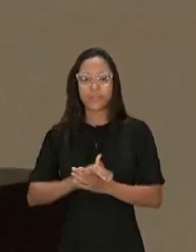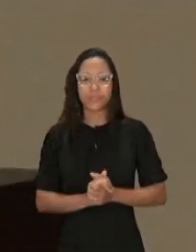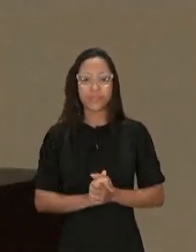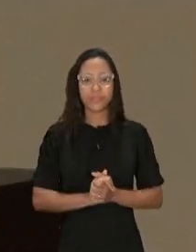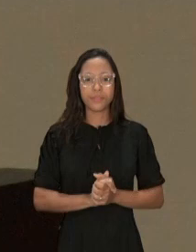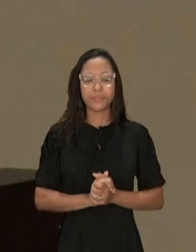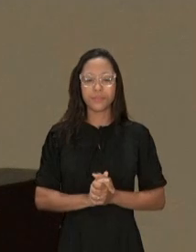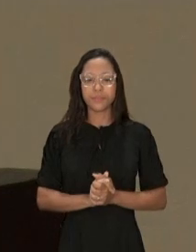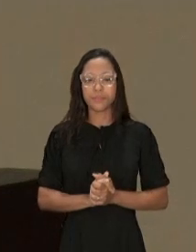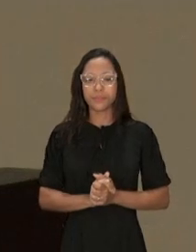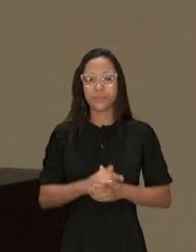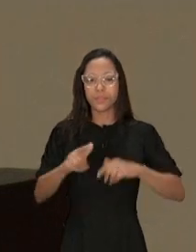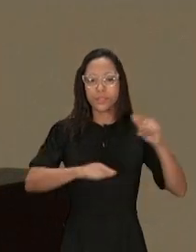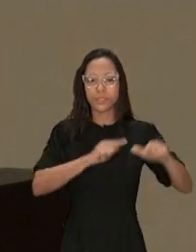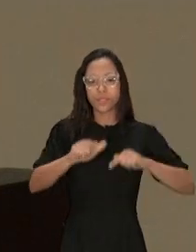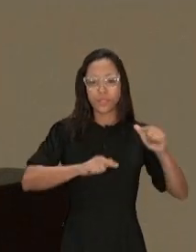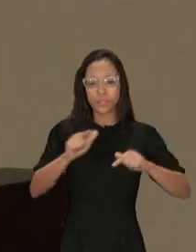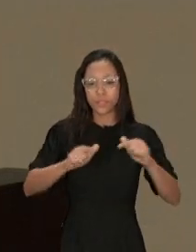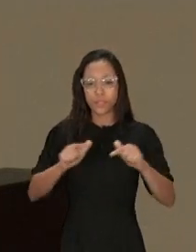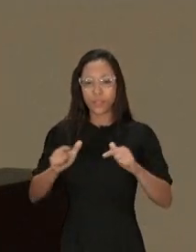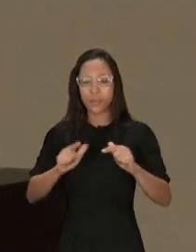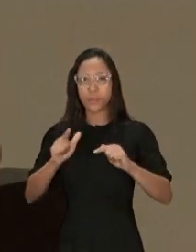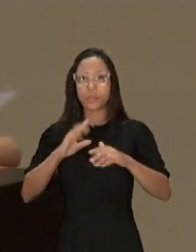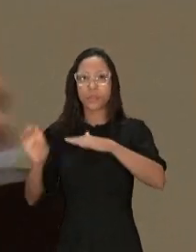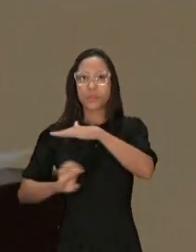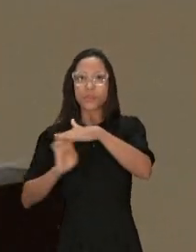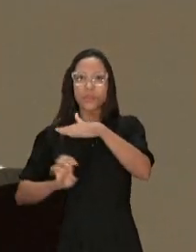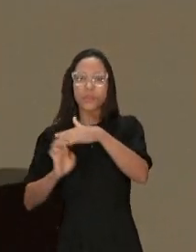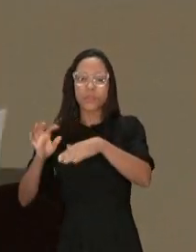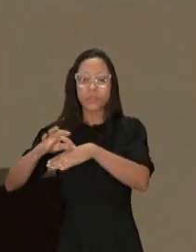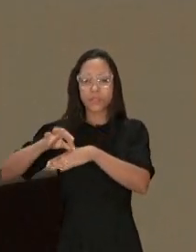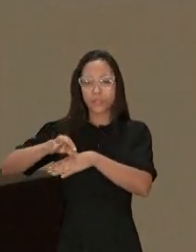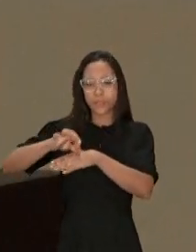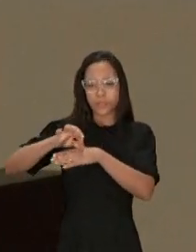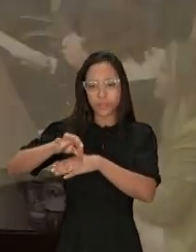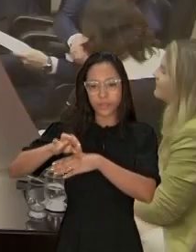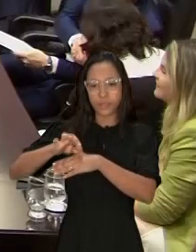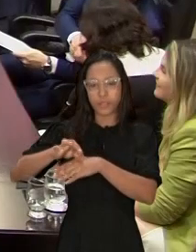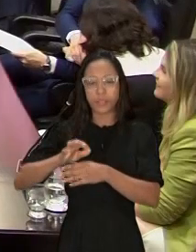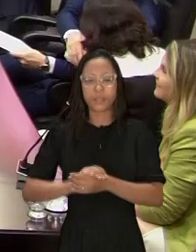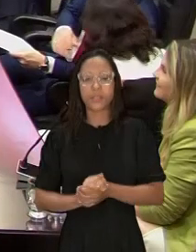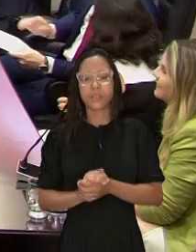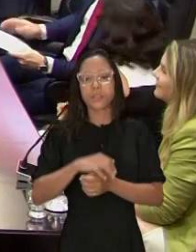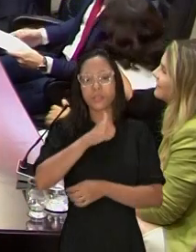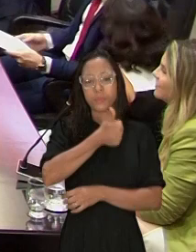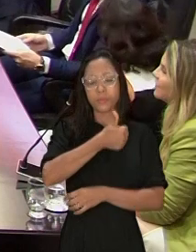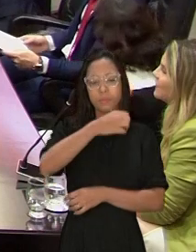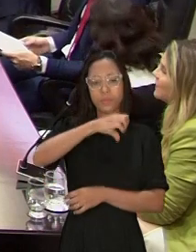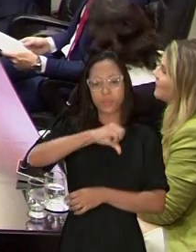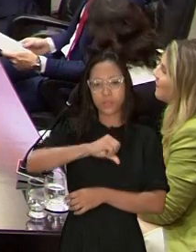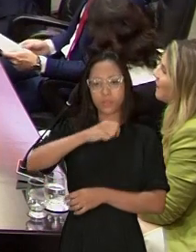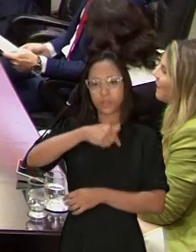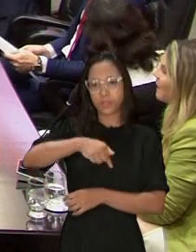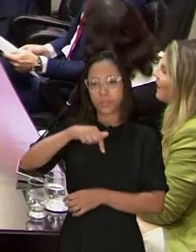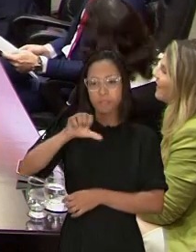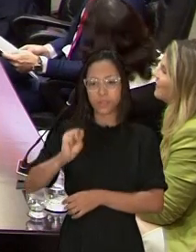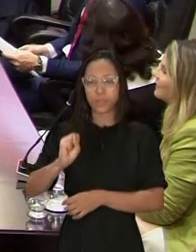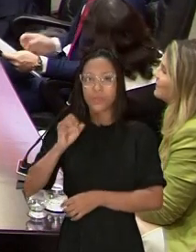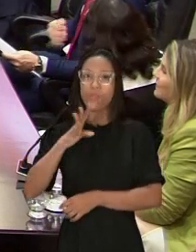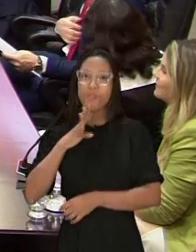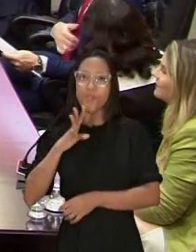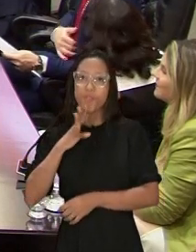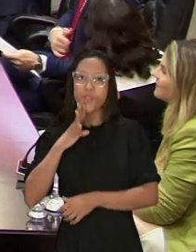livre, casa de carne, transportadora de gado e em 1978 conheceu o estado de Mato